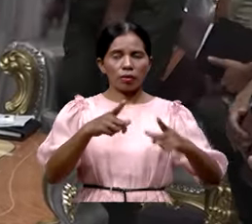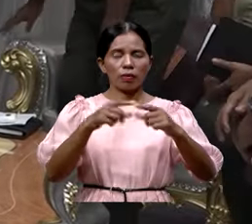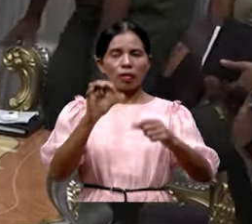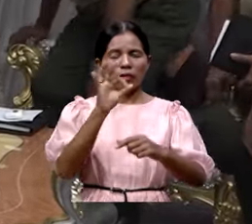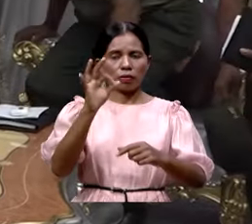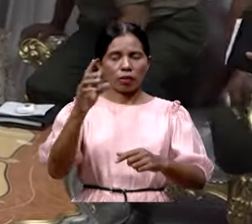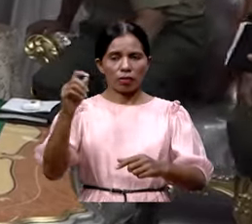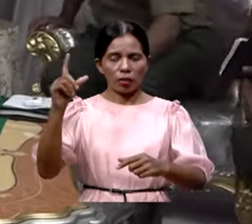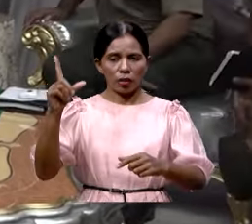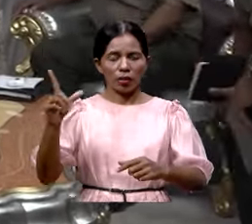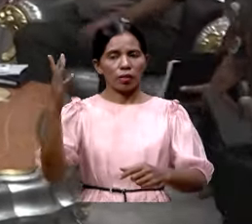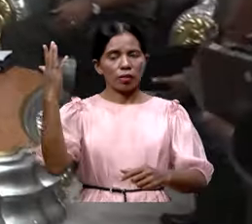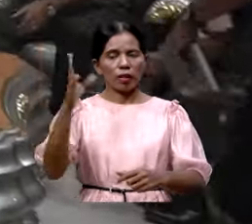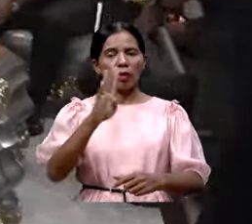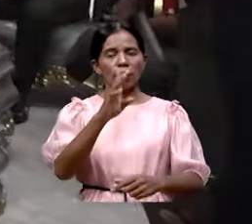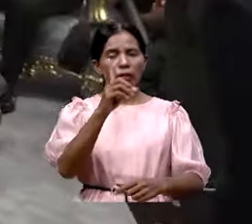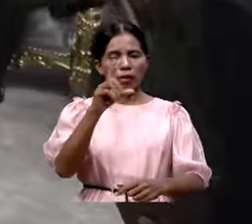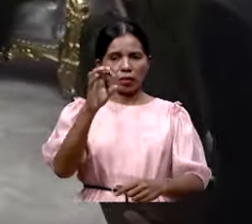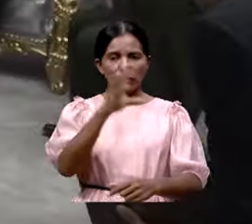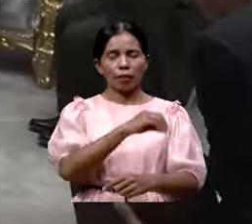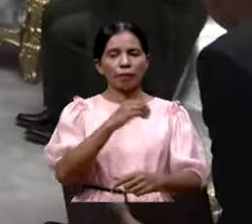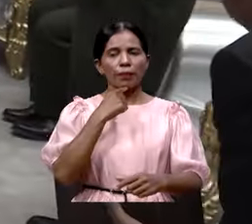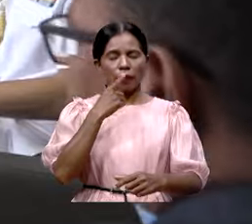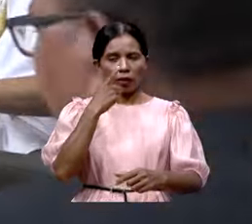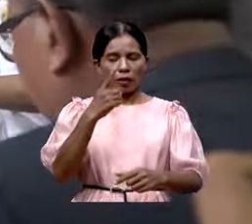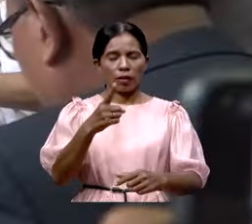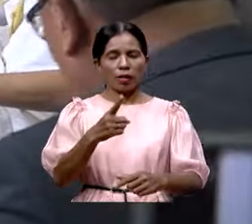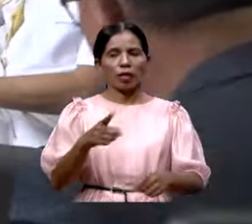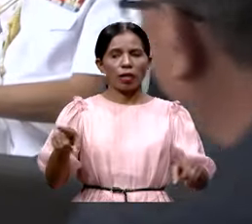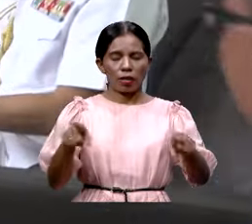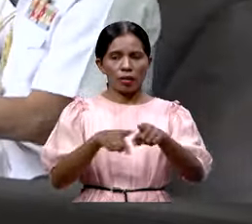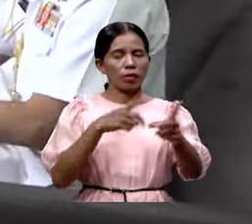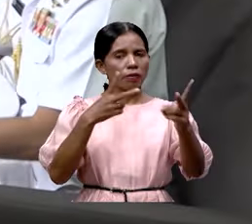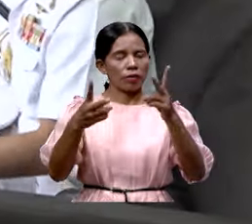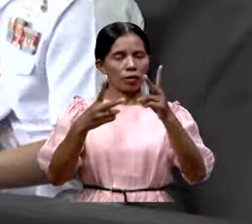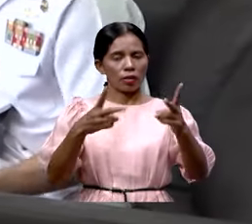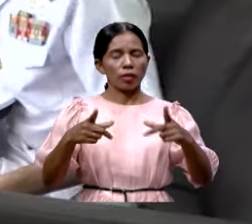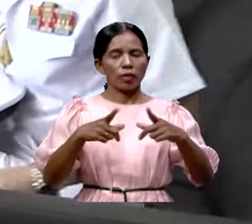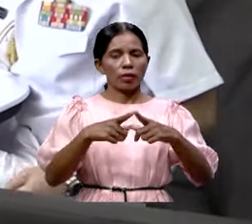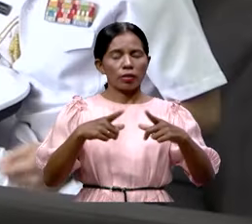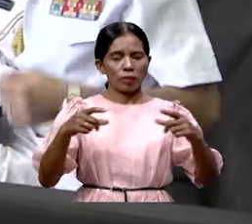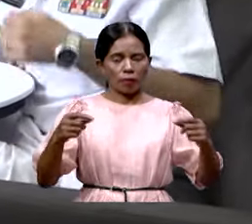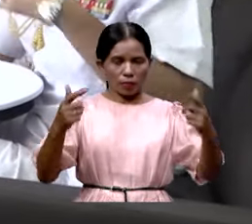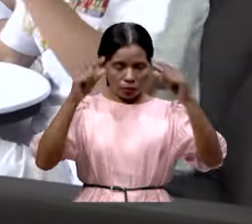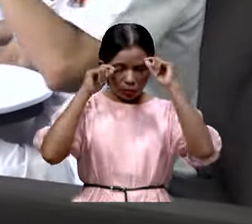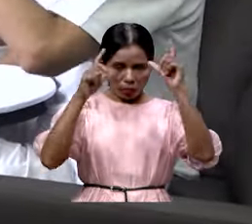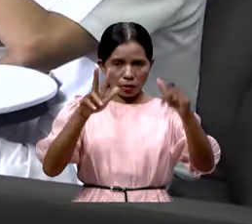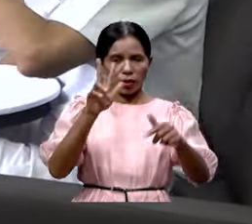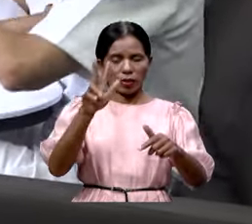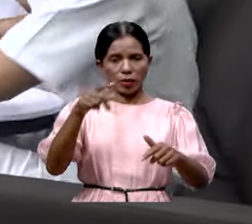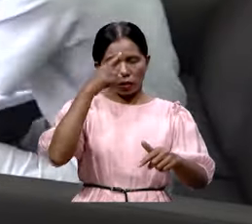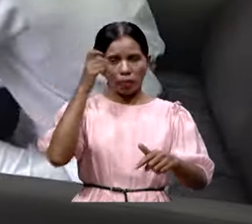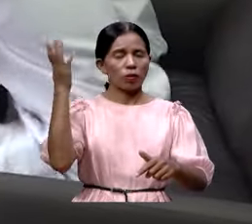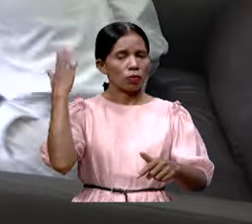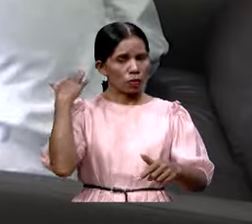a campo futsal Balidi. Visita rofunu Zes Murasame, né? Anesan visita militar Japão em Timor-Leste, badala toluana, tamba antes,